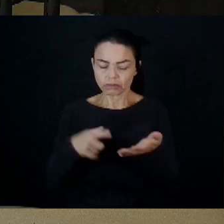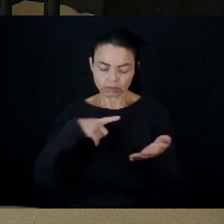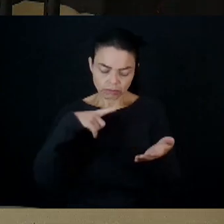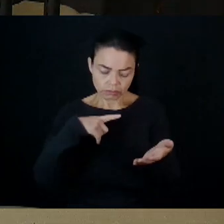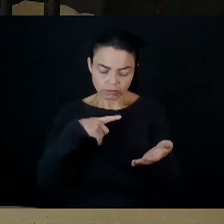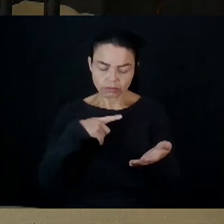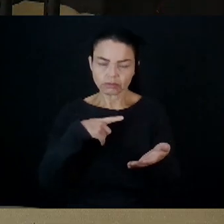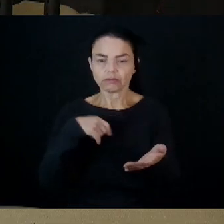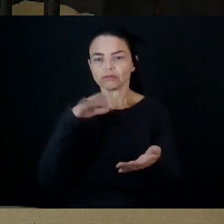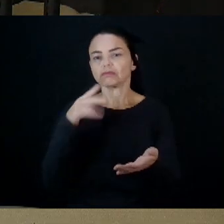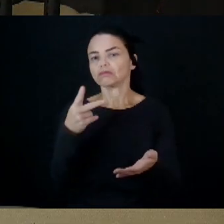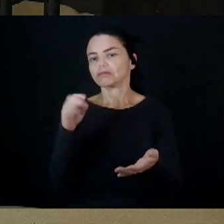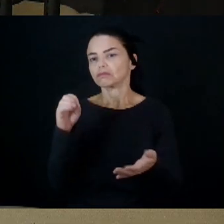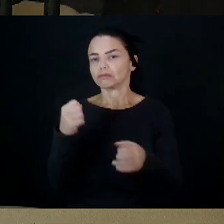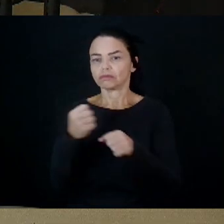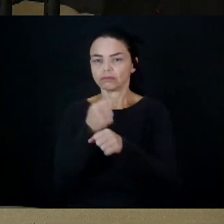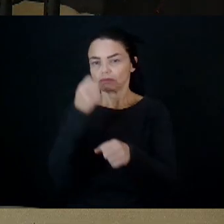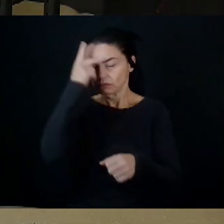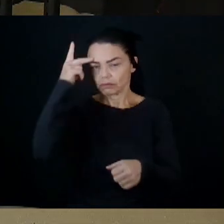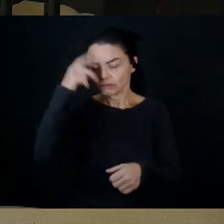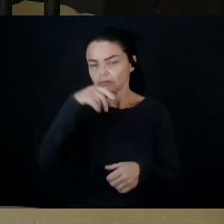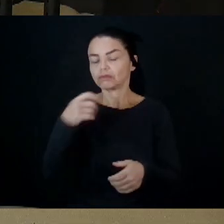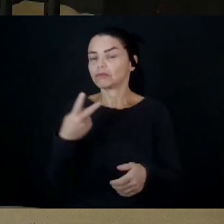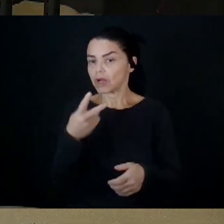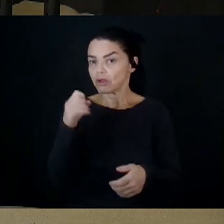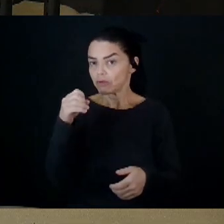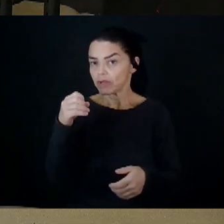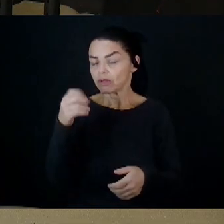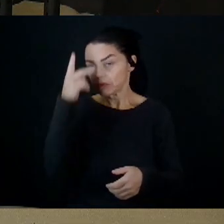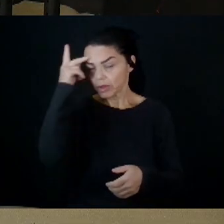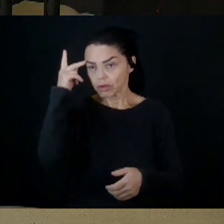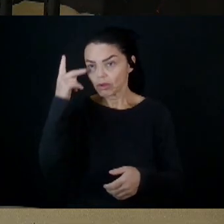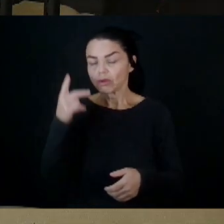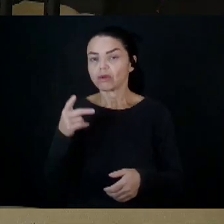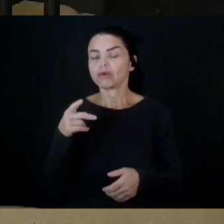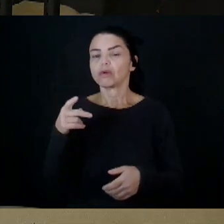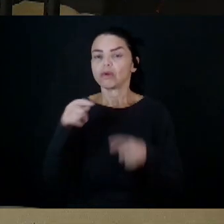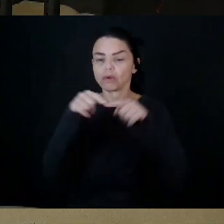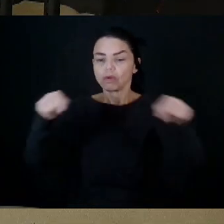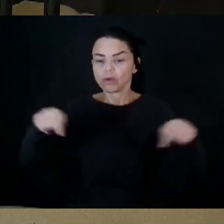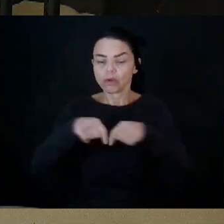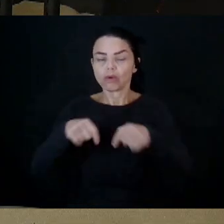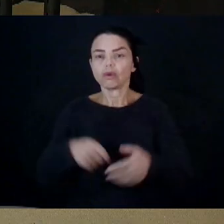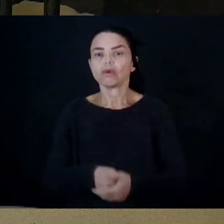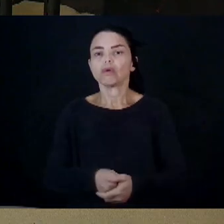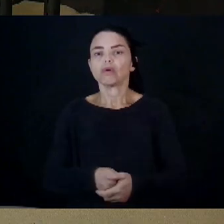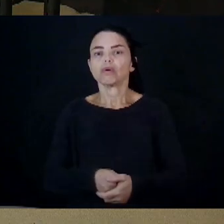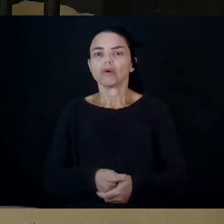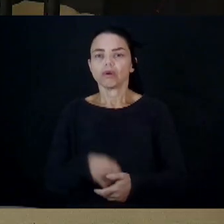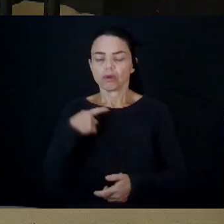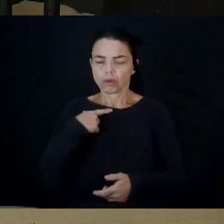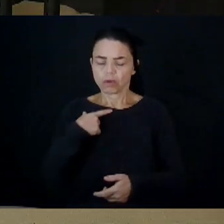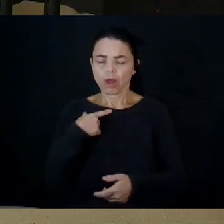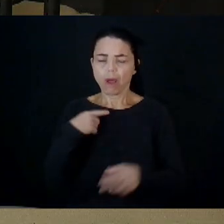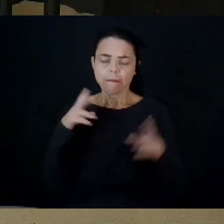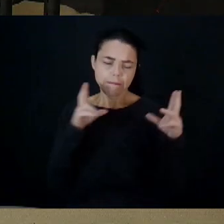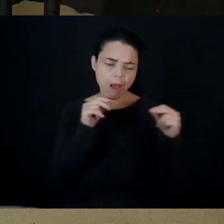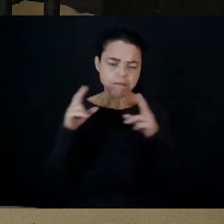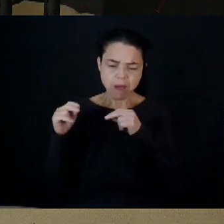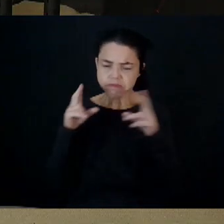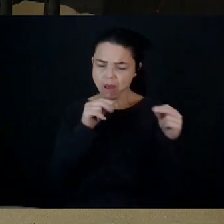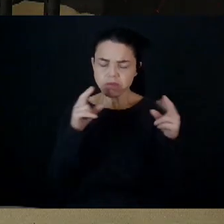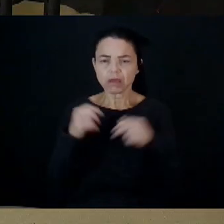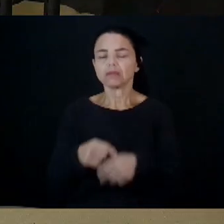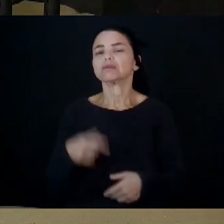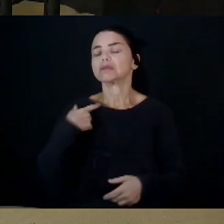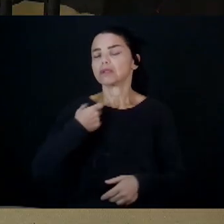pessoas ali em uma sala enorme. E aí, de repente, todo mundo fala: ao tempo todo, eu acho que nós jornalistas,